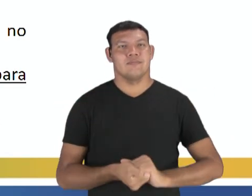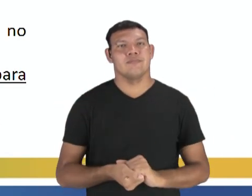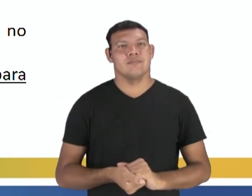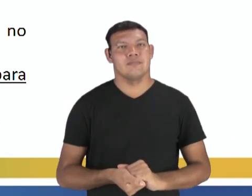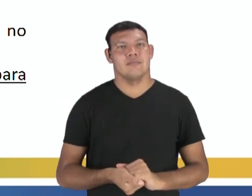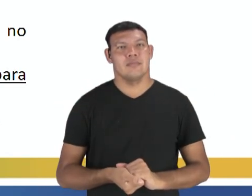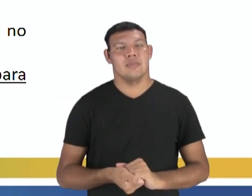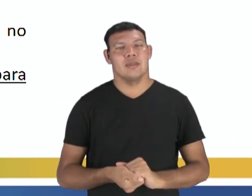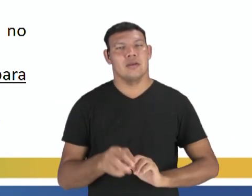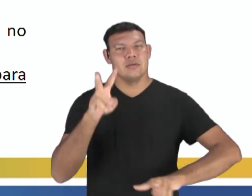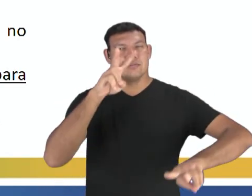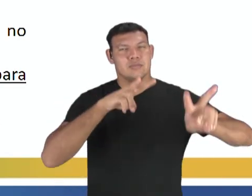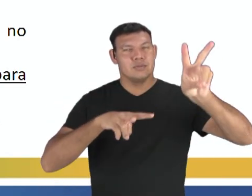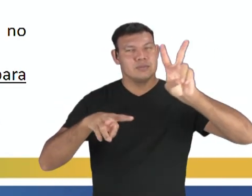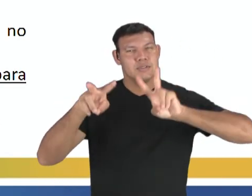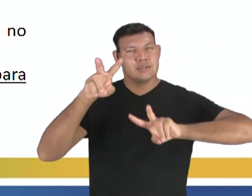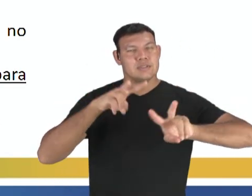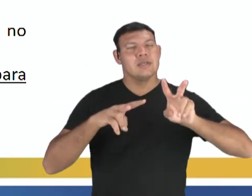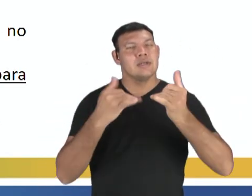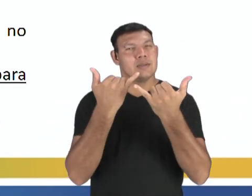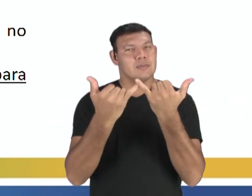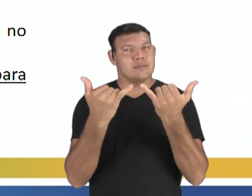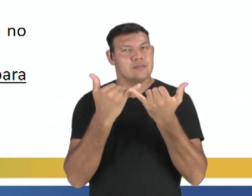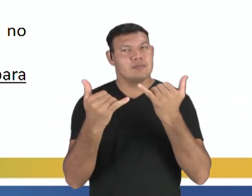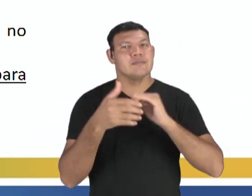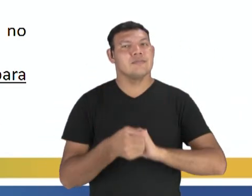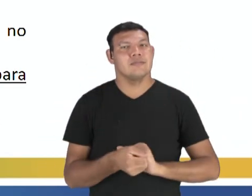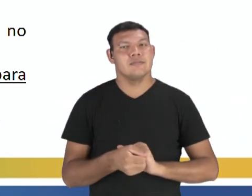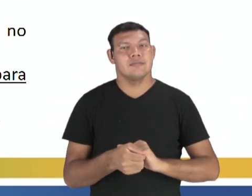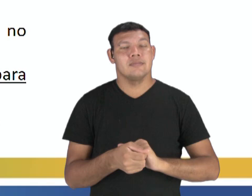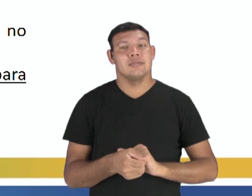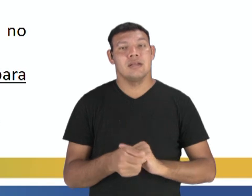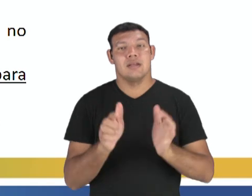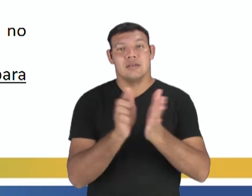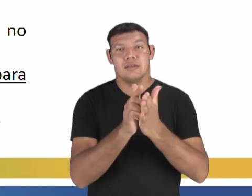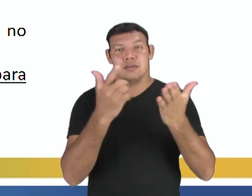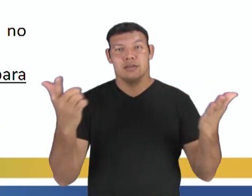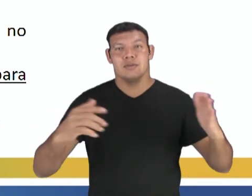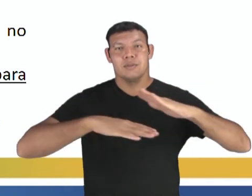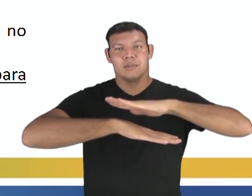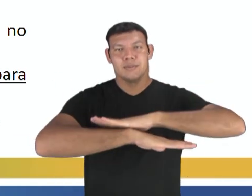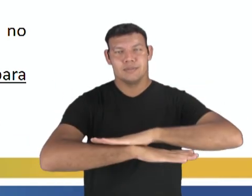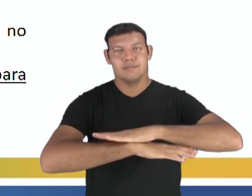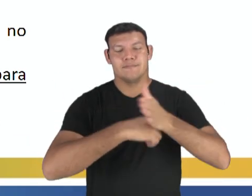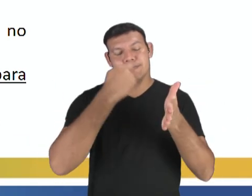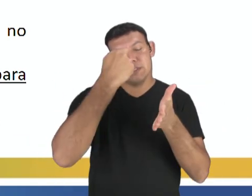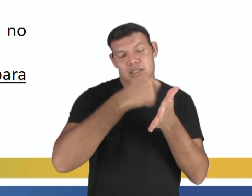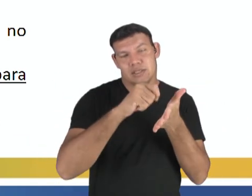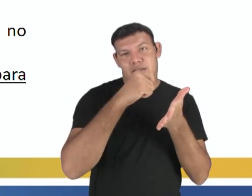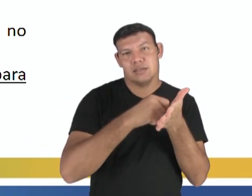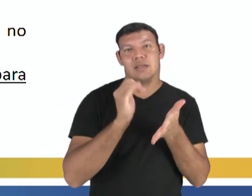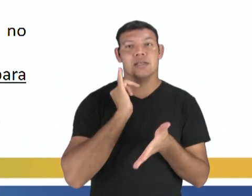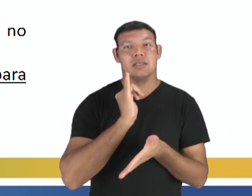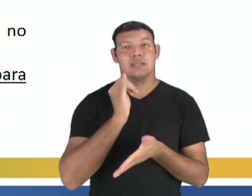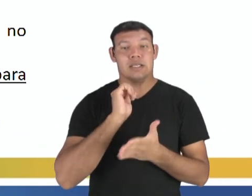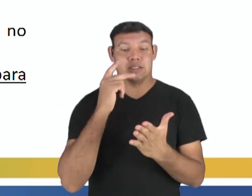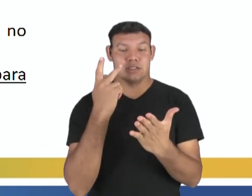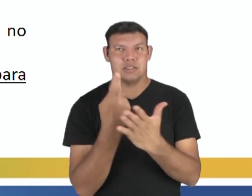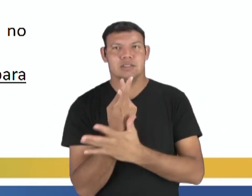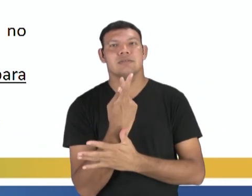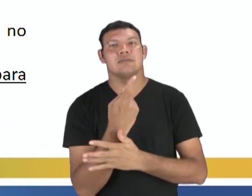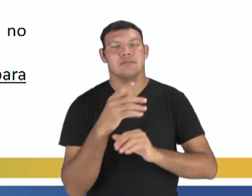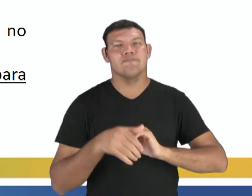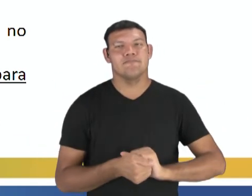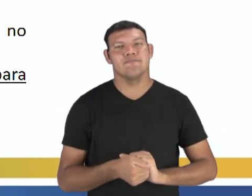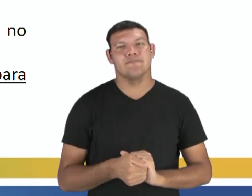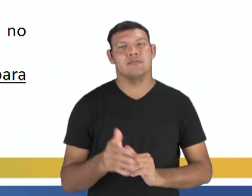Tá? Observem aí que se assemelha a um jornalista, porque ele está escrevendo, ele vai narrar um acontecimento